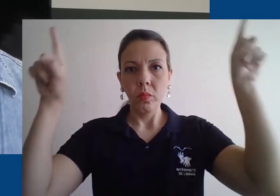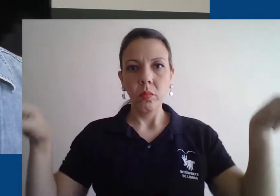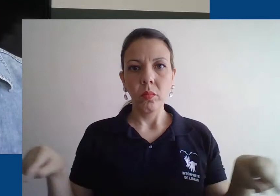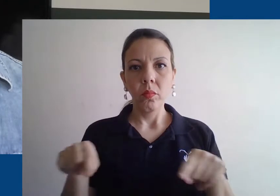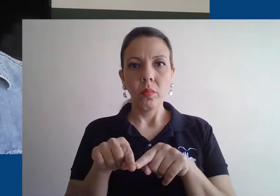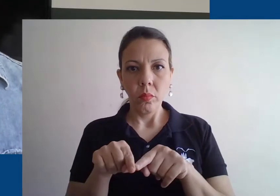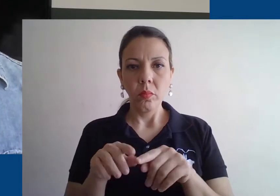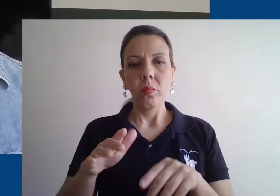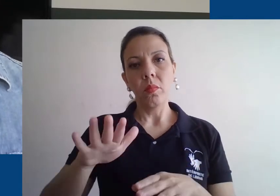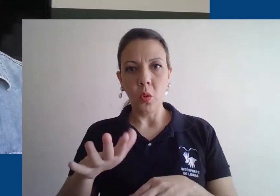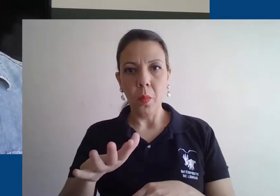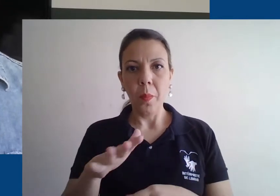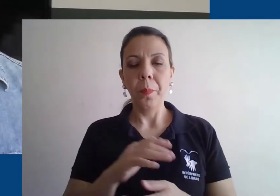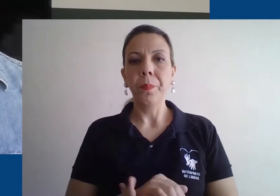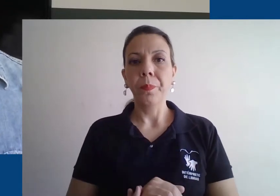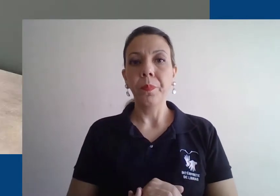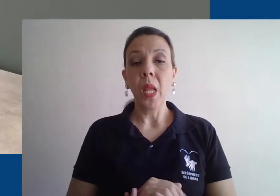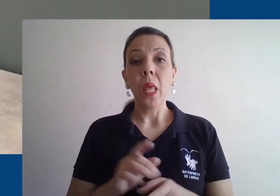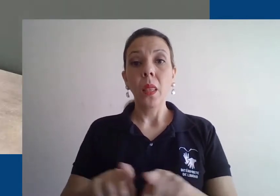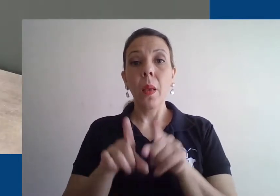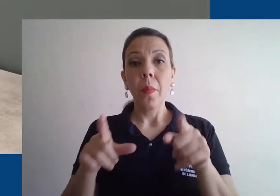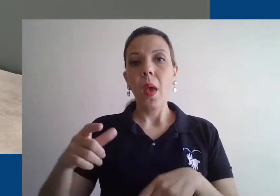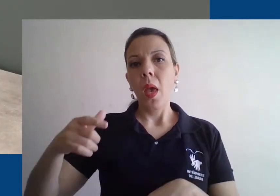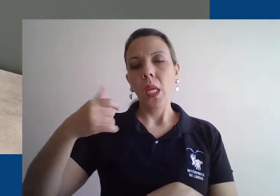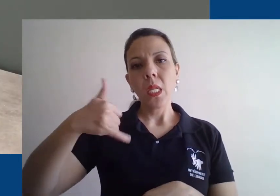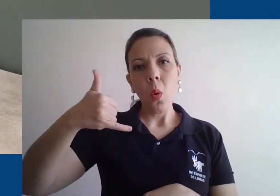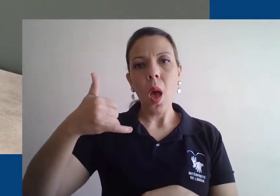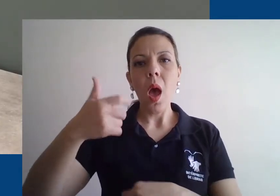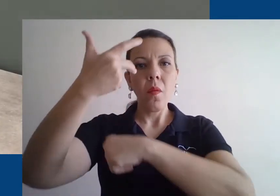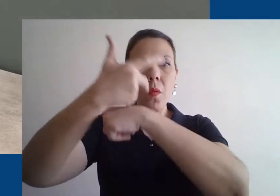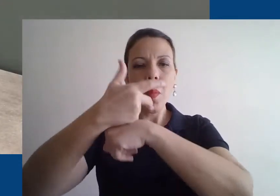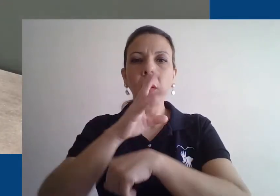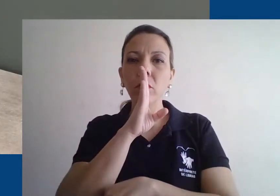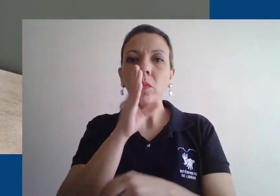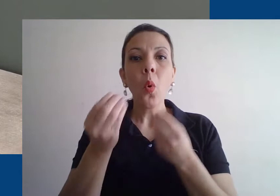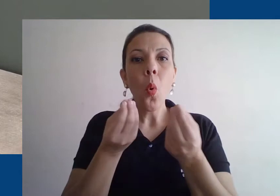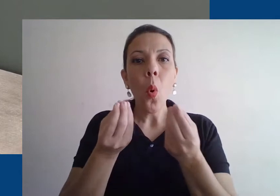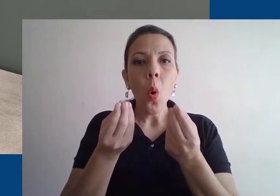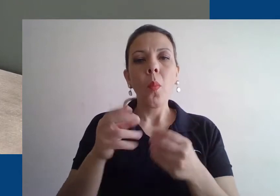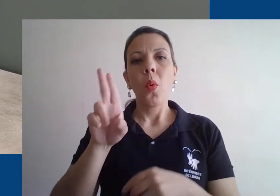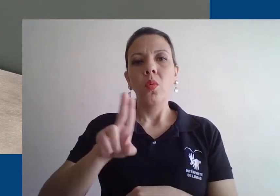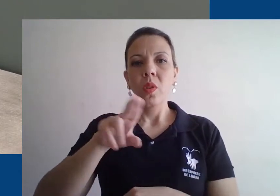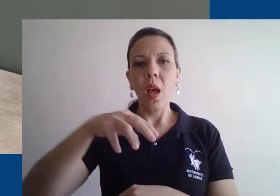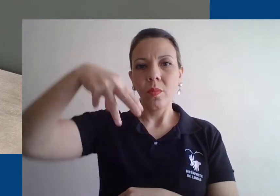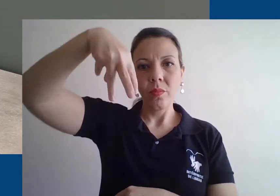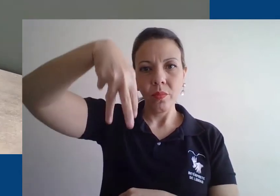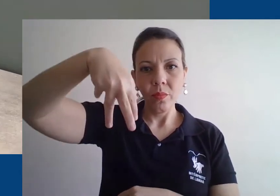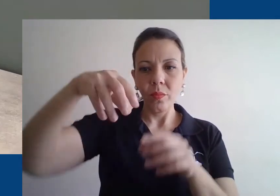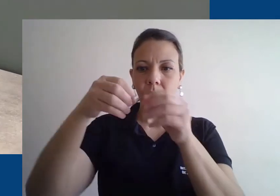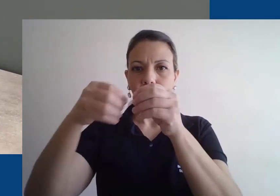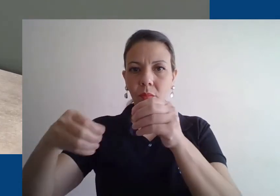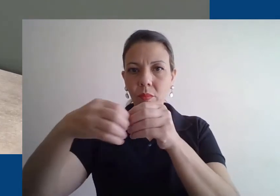ficar muito próximo. Sobre deixar o seu celular parado, tem os tripés muito baratinhos que você pode comprar, que tem uma cabecinha que você